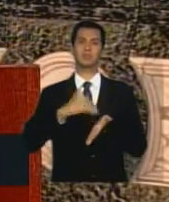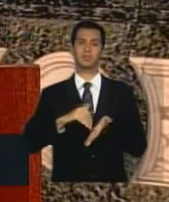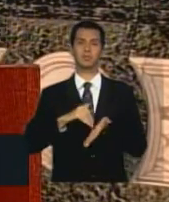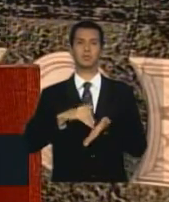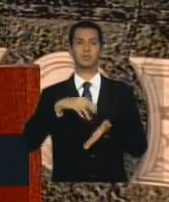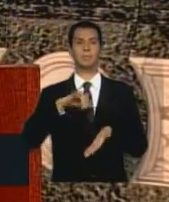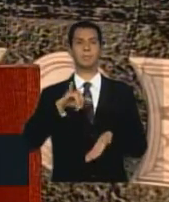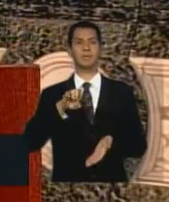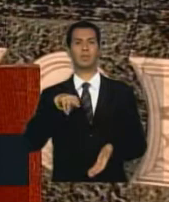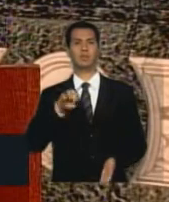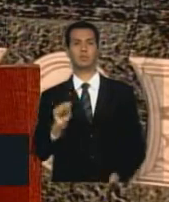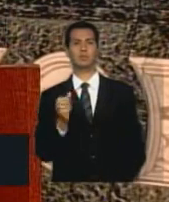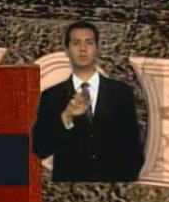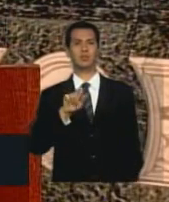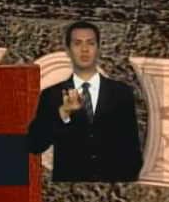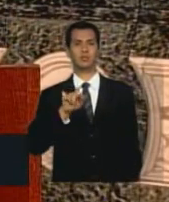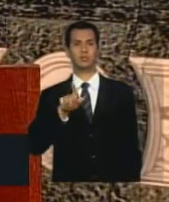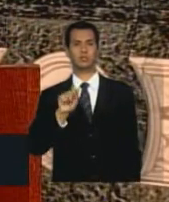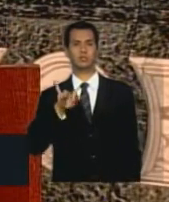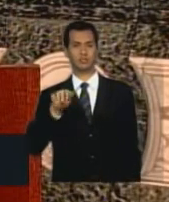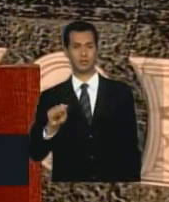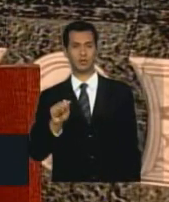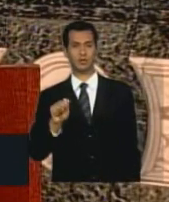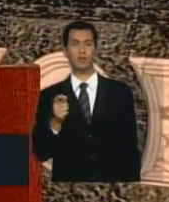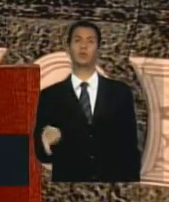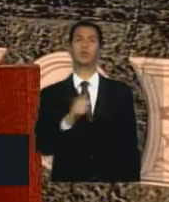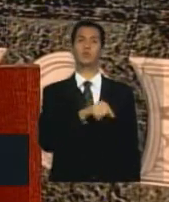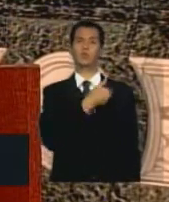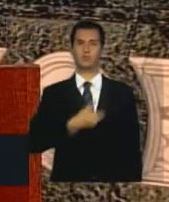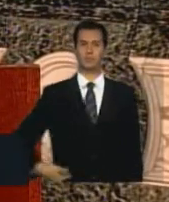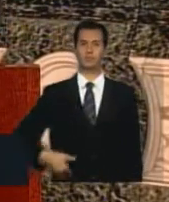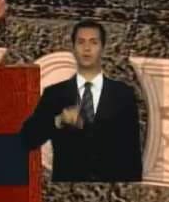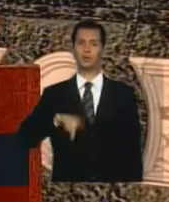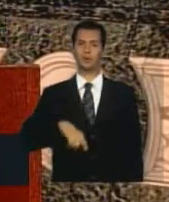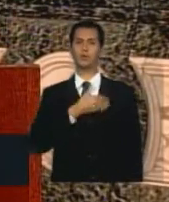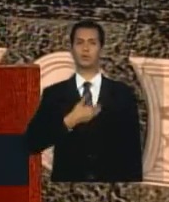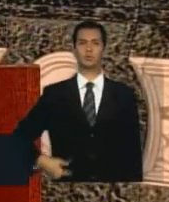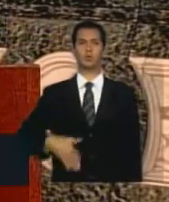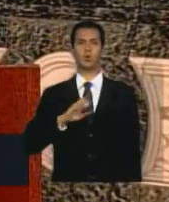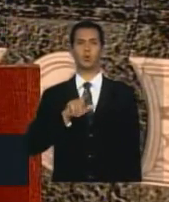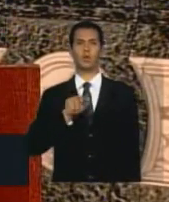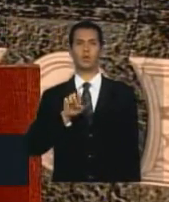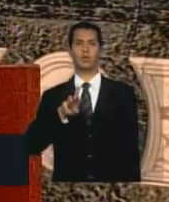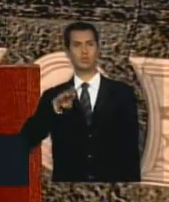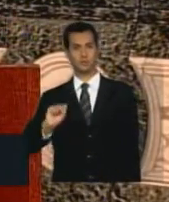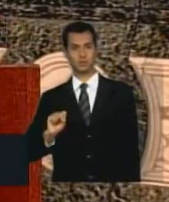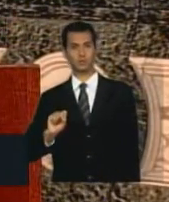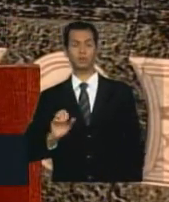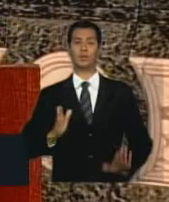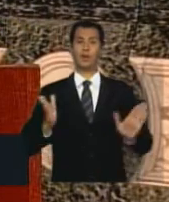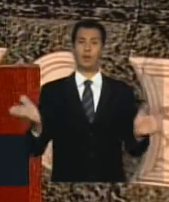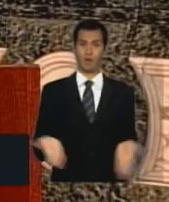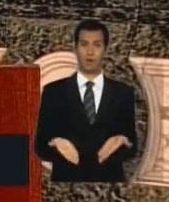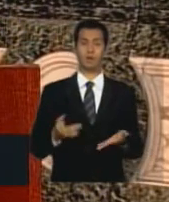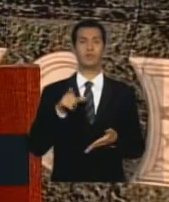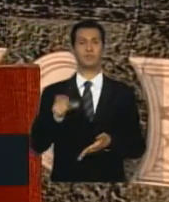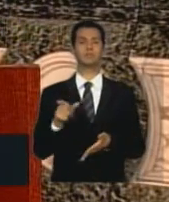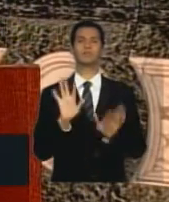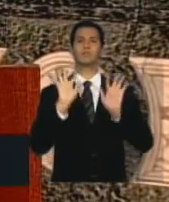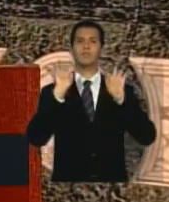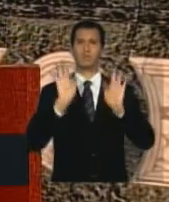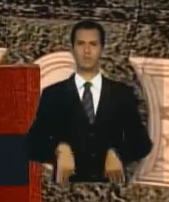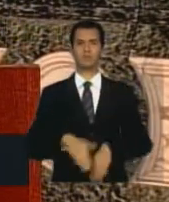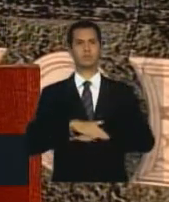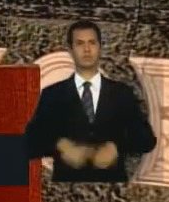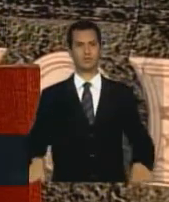Portanto, presidenta, este ciclo de coerência que é fechado aqui é um elemento que